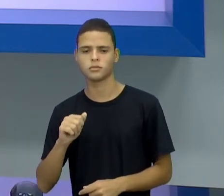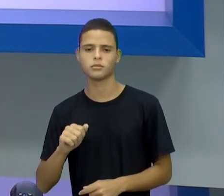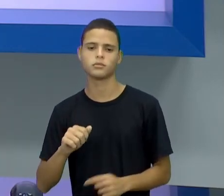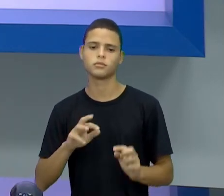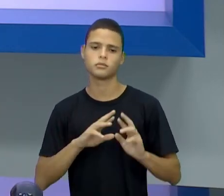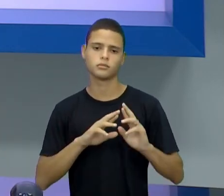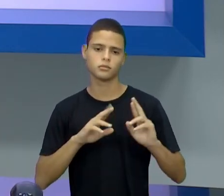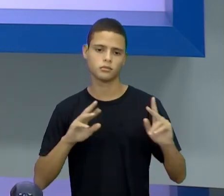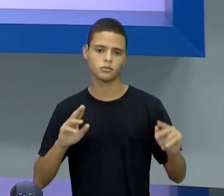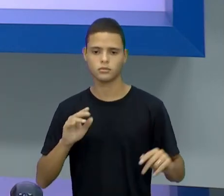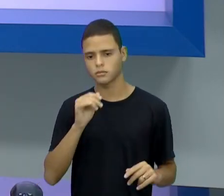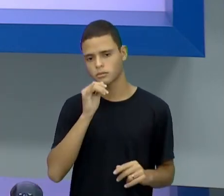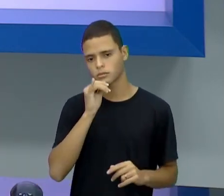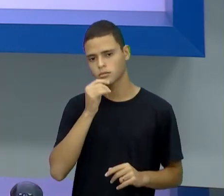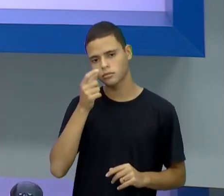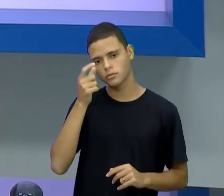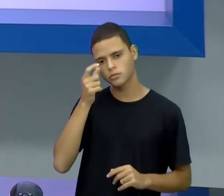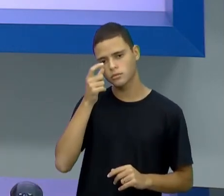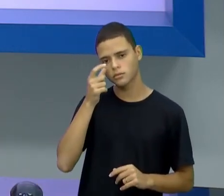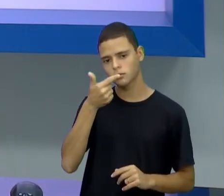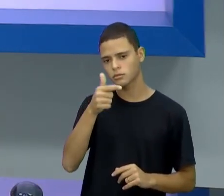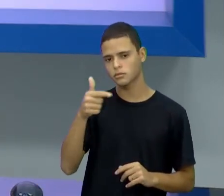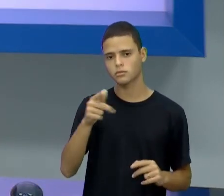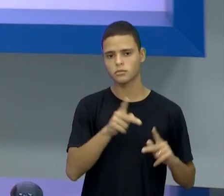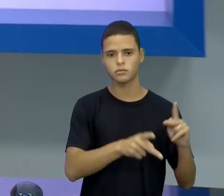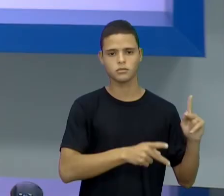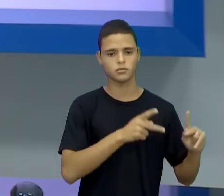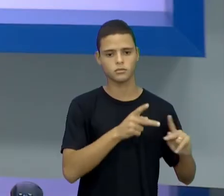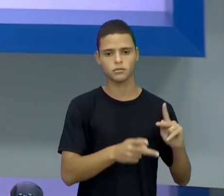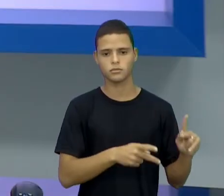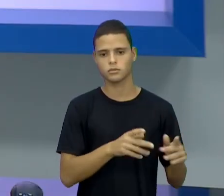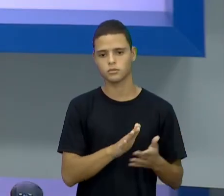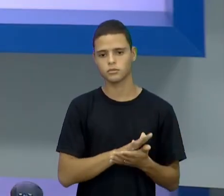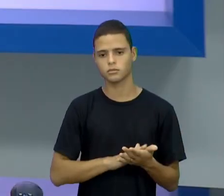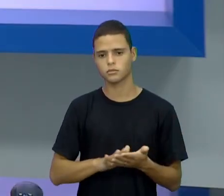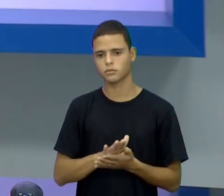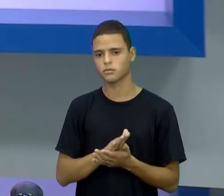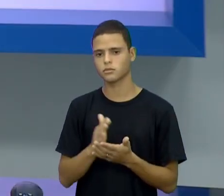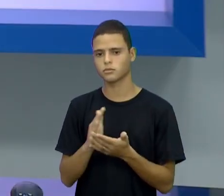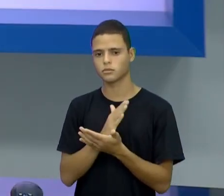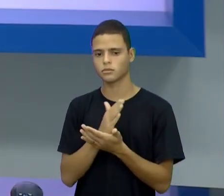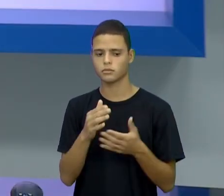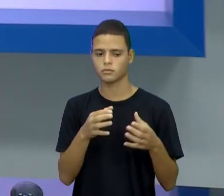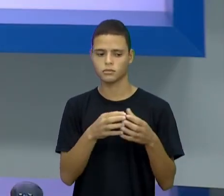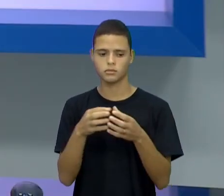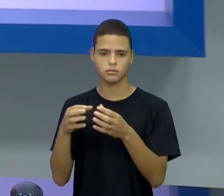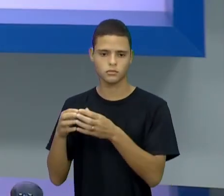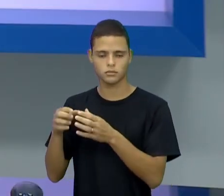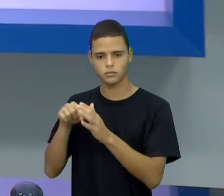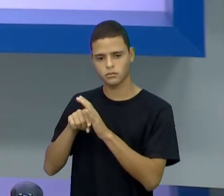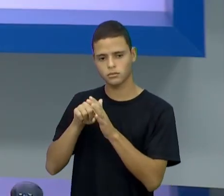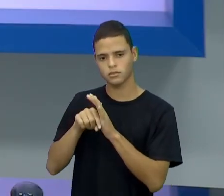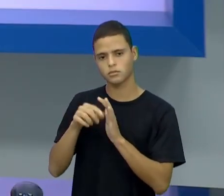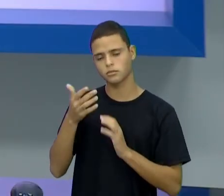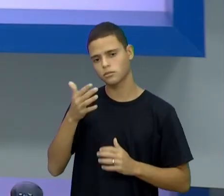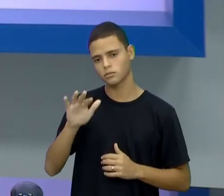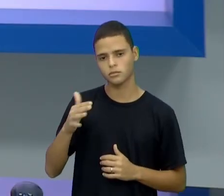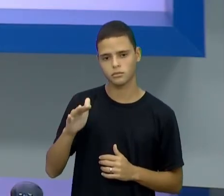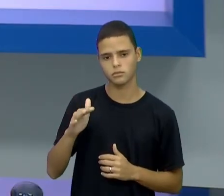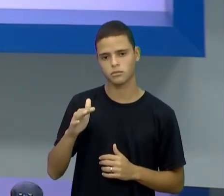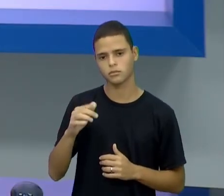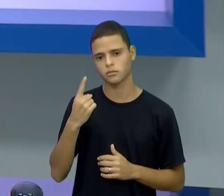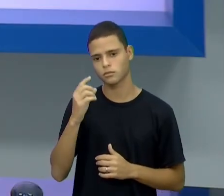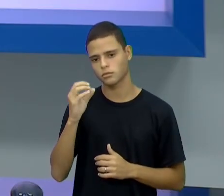a Antártica é interessante porque não tem população, né? São bases científicas que mais ou menos entre